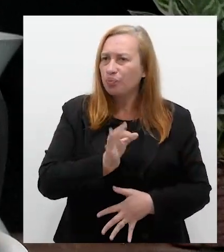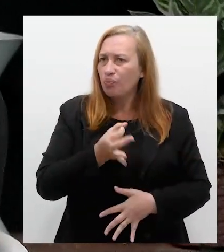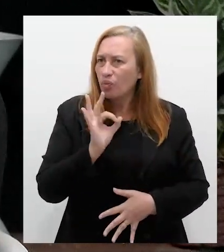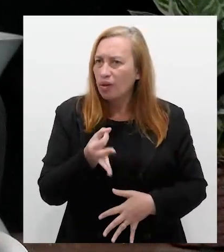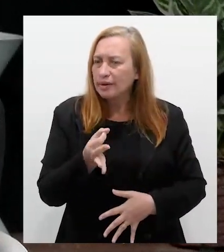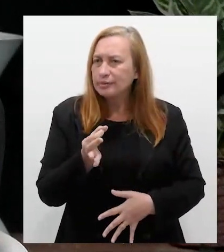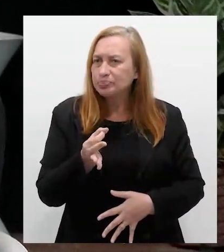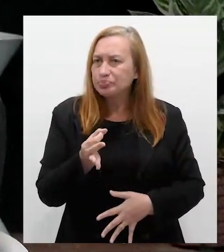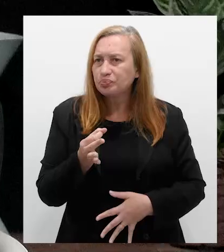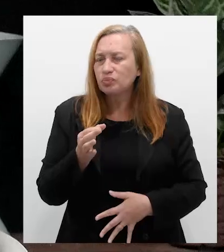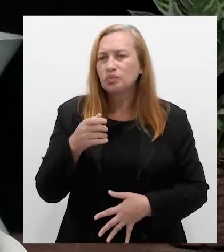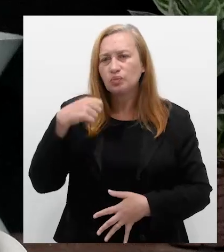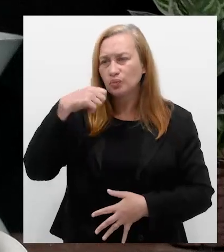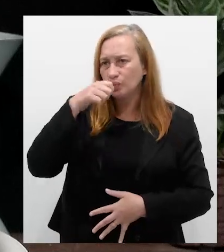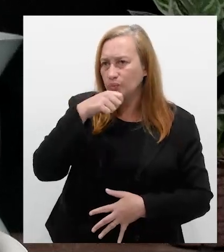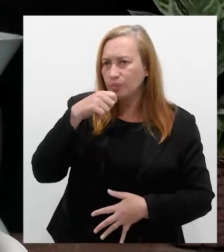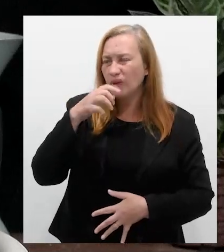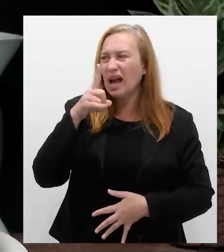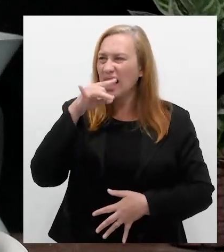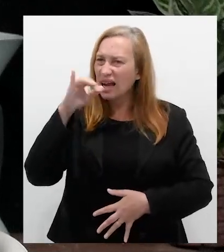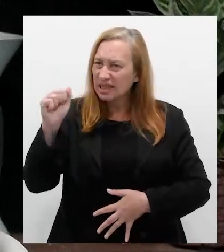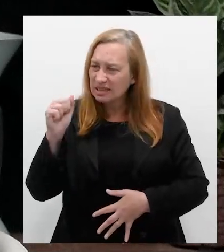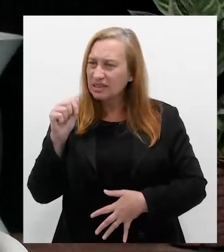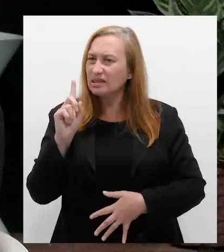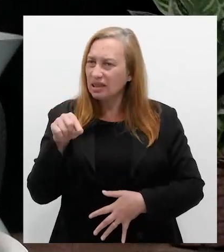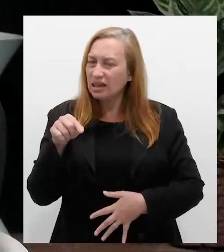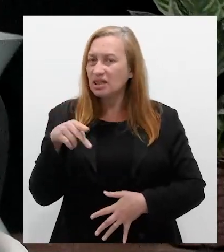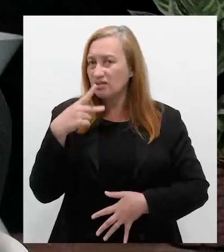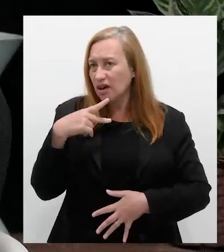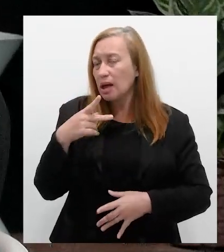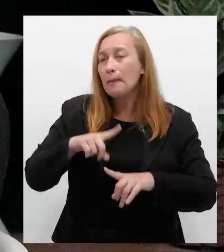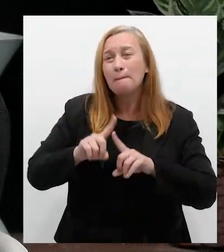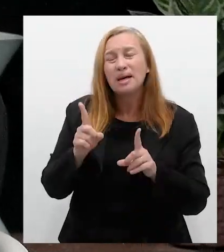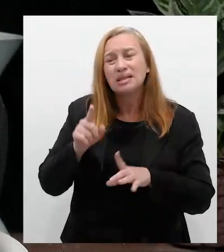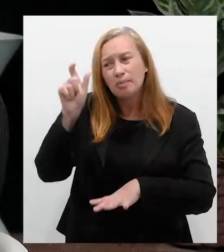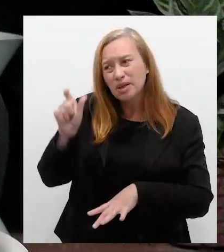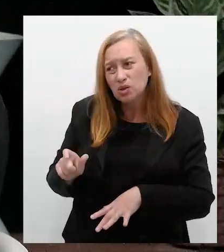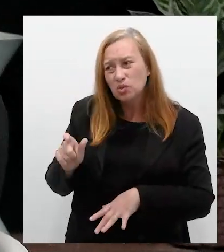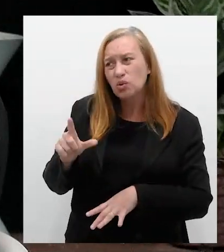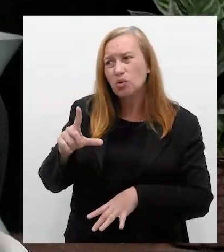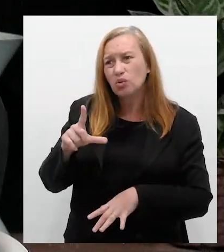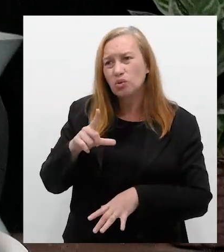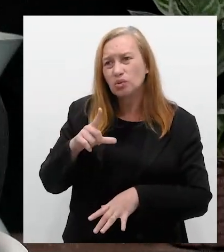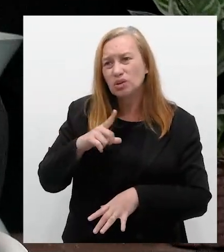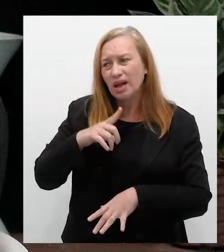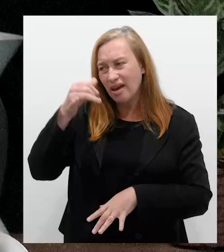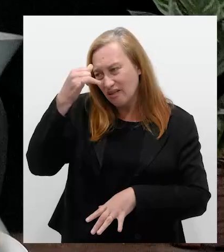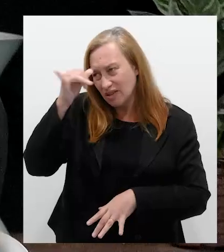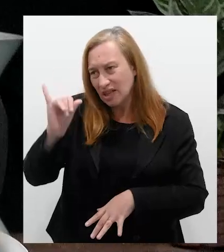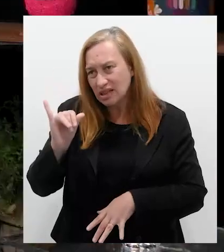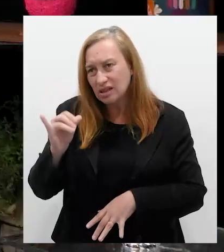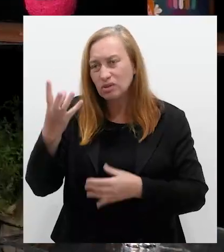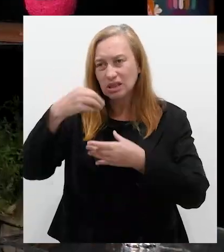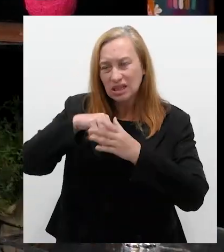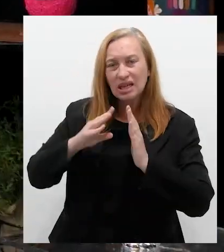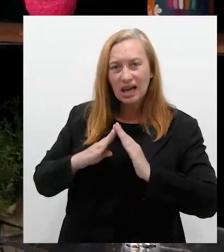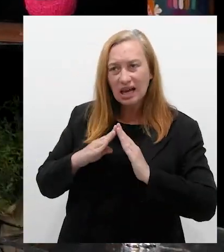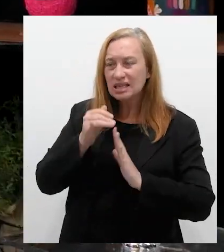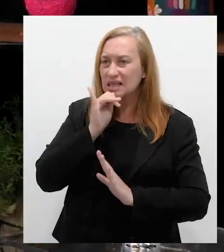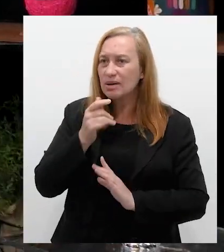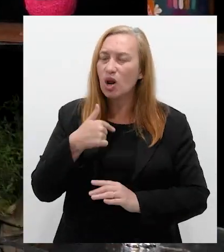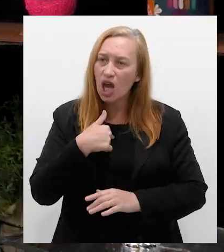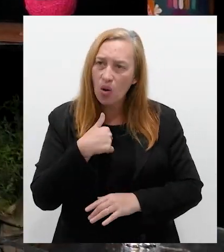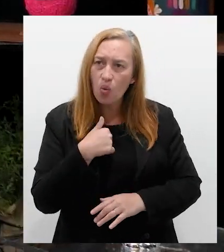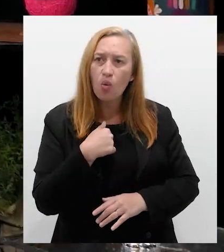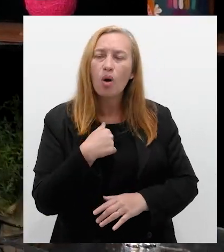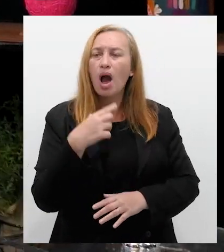exatamente o atendimento odontológico, a clínica, né, o clínico que a gente fala. Mas a pessoa, quando tem a prevenção, por exemplo, dentro de casa, né? Eu,